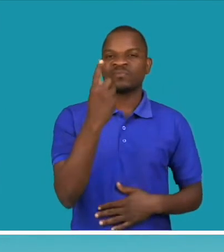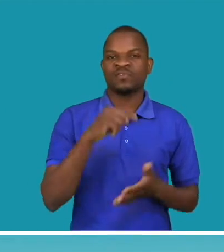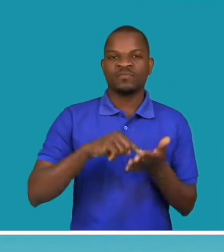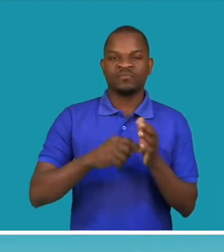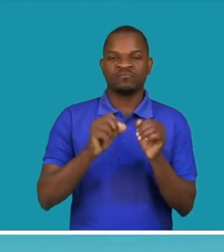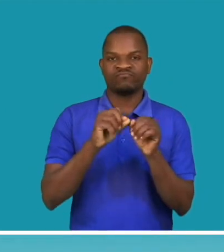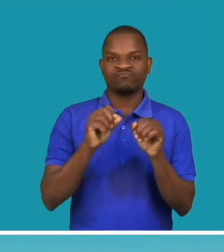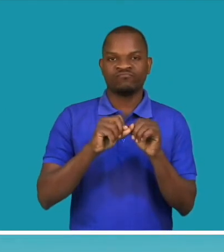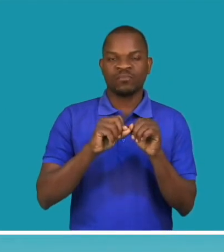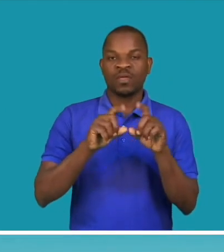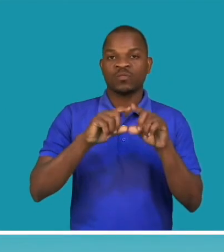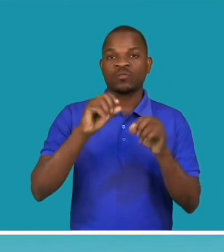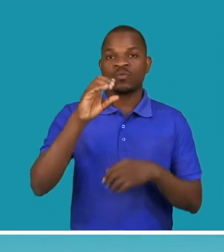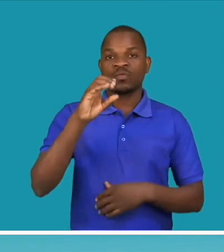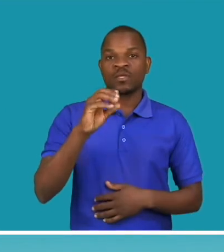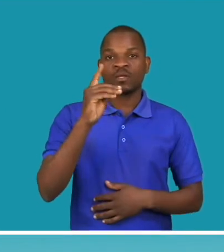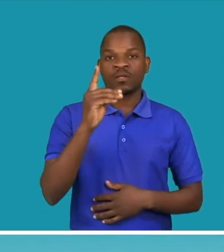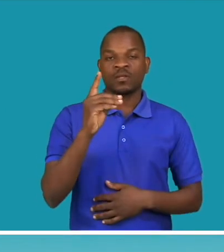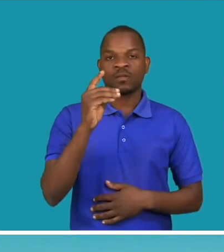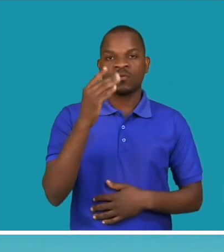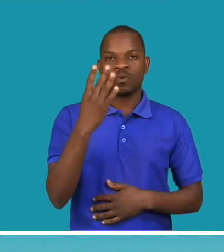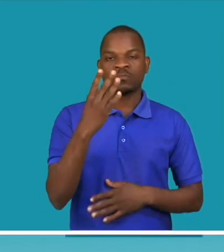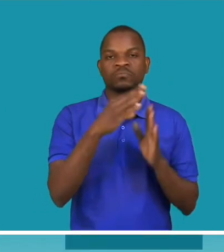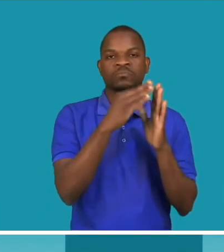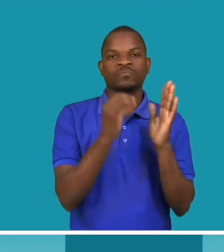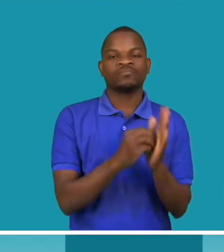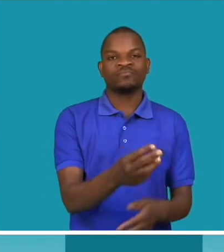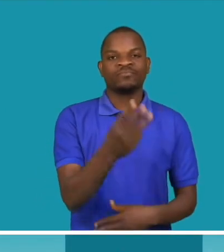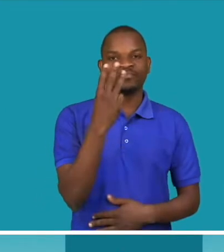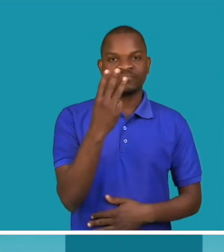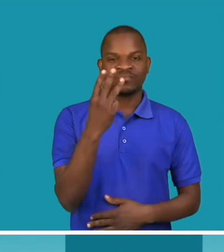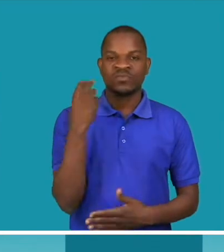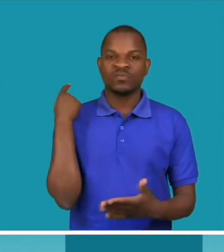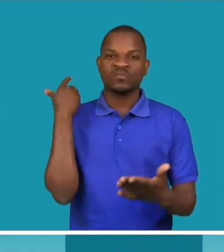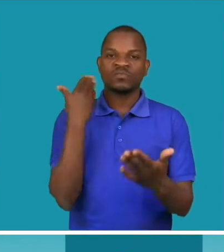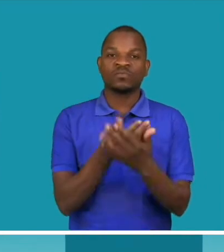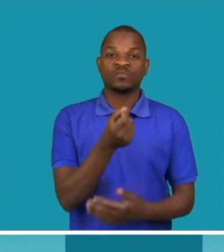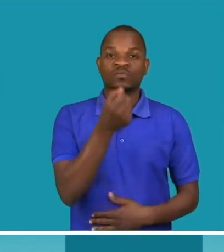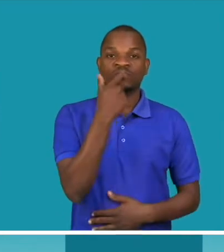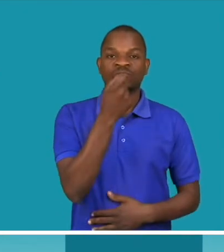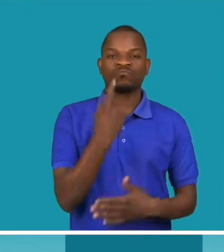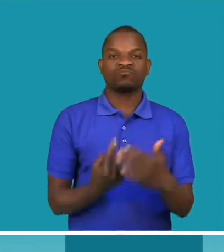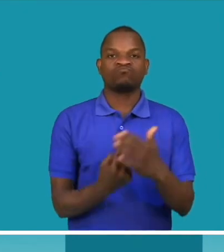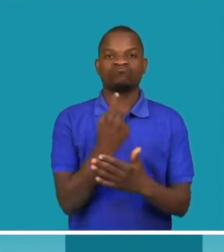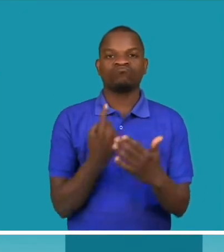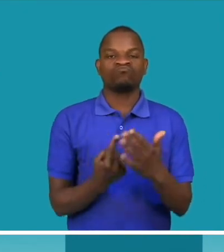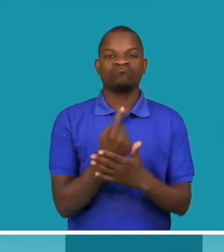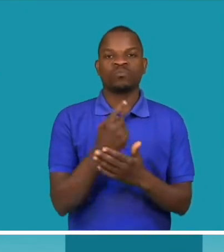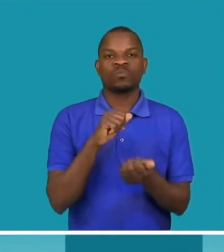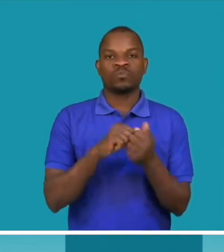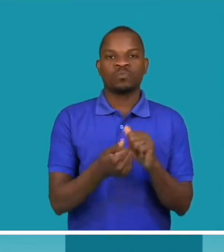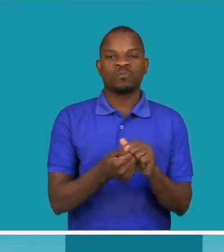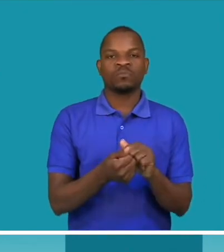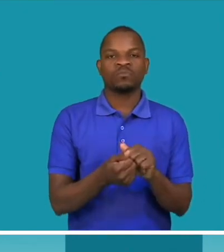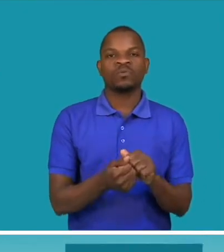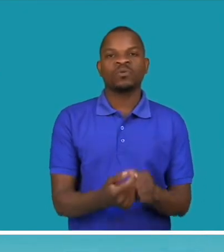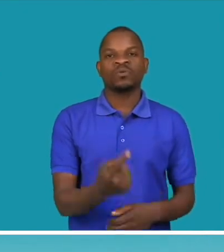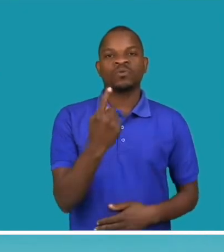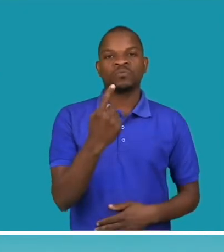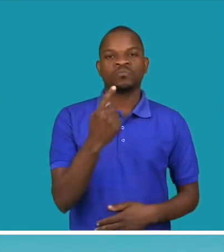primeira vez de CD4 foi igual a 3, onde no tratamento eu tive efeitos colaterais, que foram os